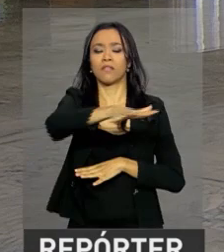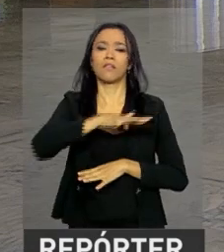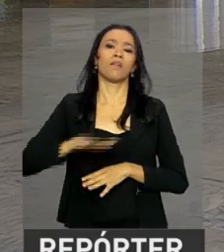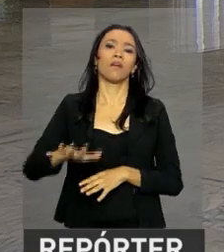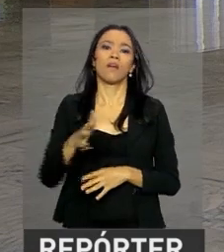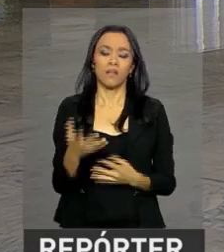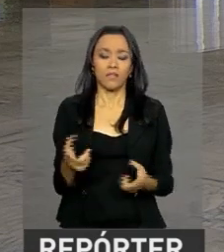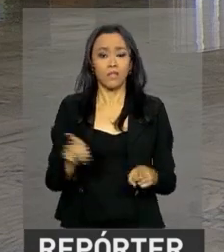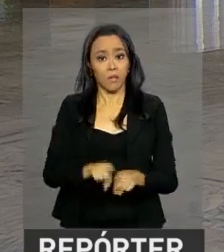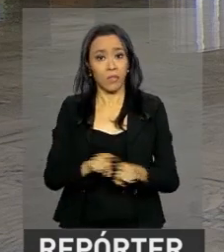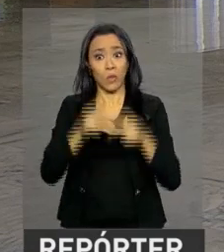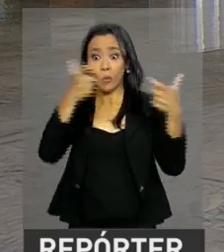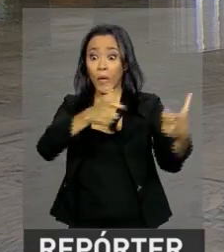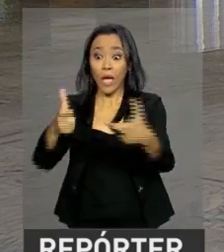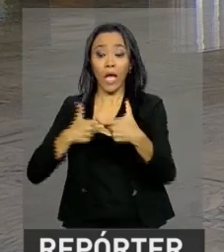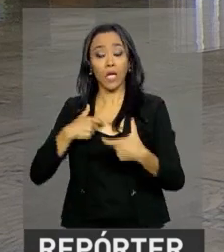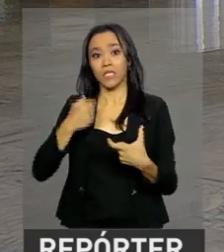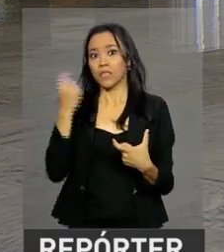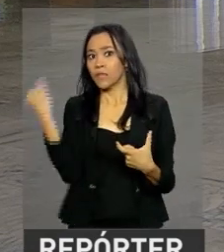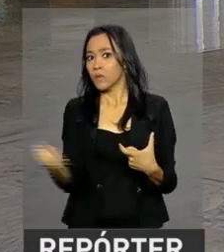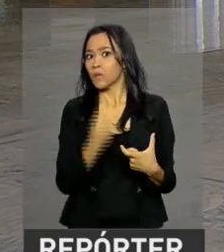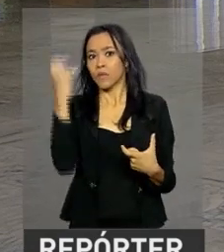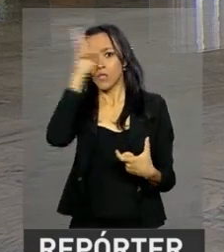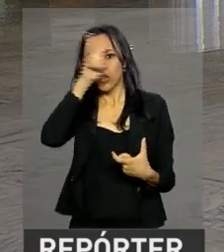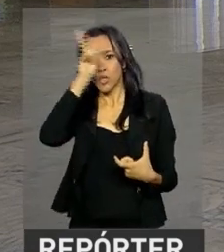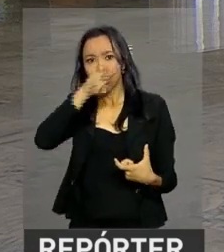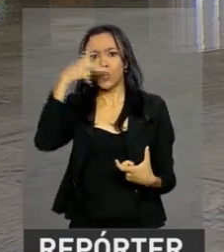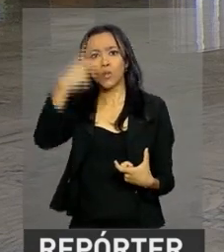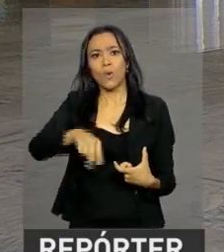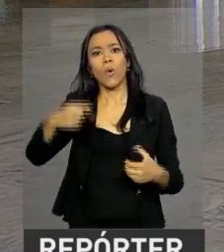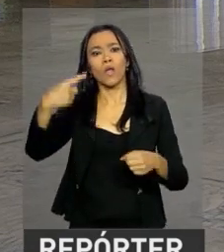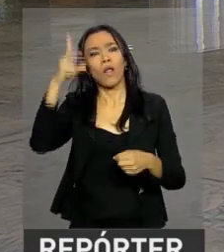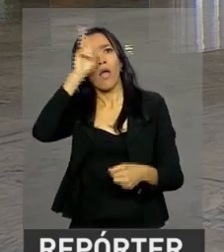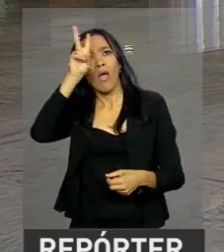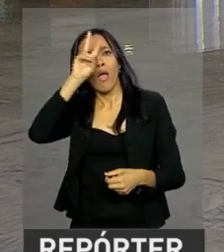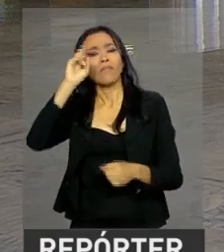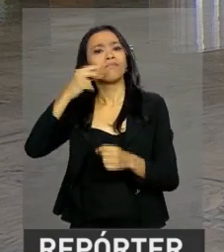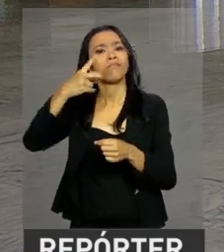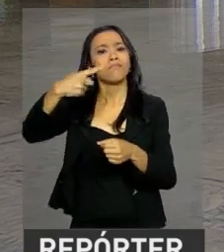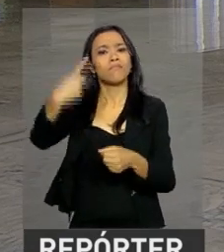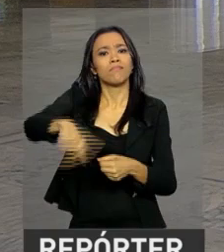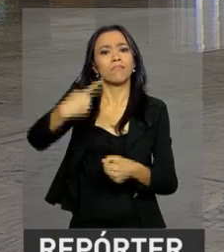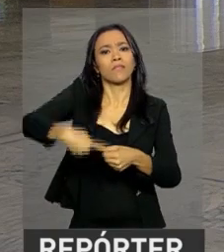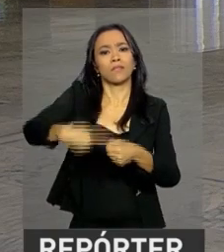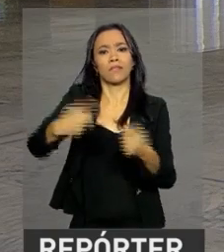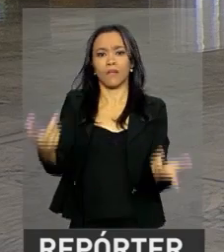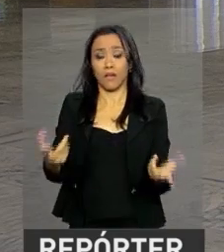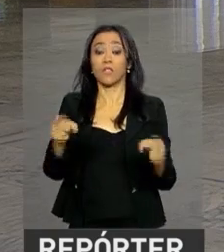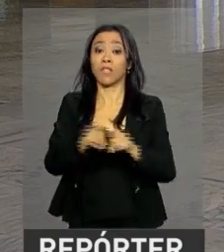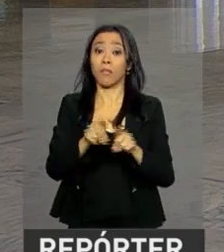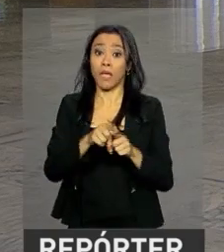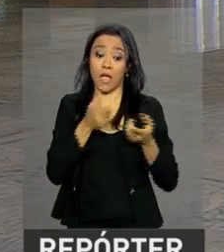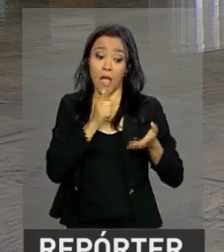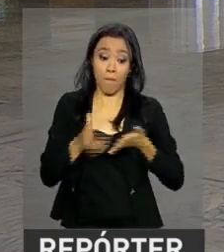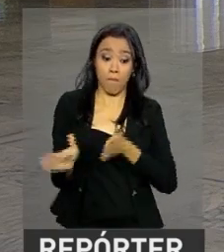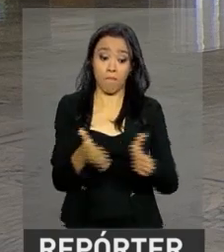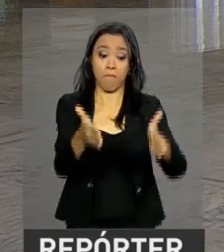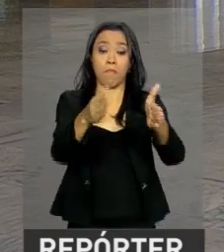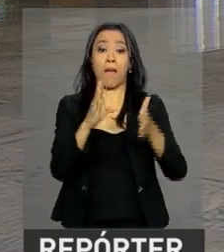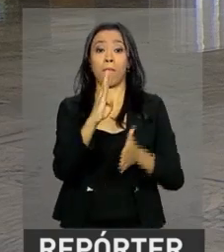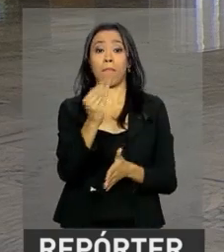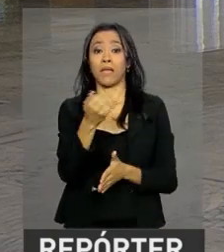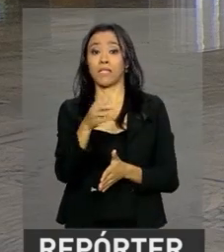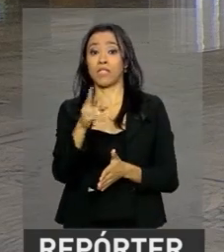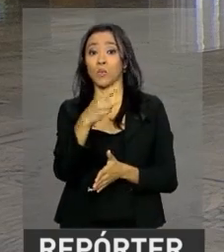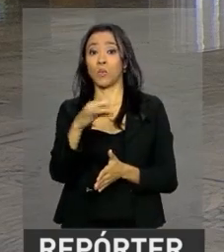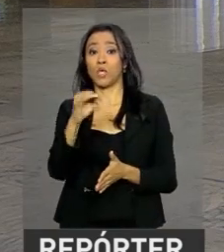inclusive históricas lá da região e principalmente um grande dano ambiental, especialmente a gente lembra na bacia do Rio Doce, esse desastre,